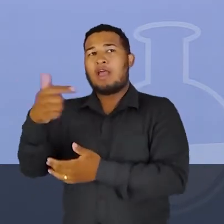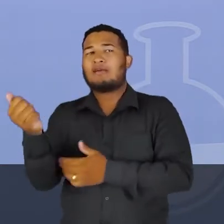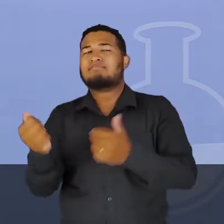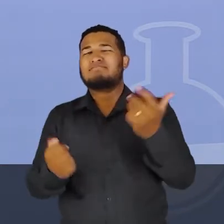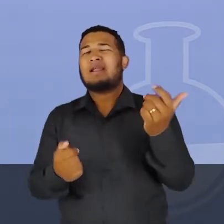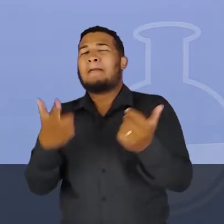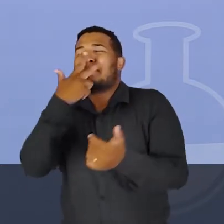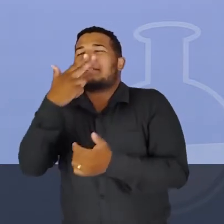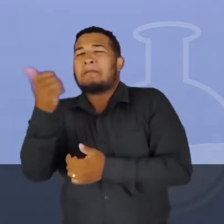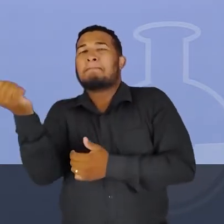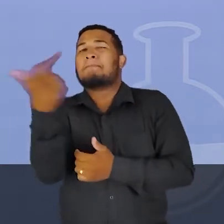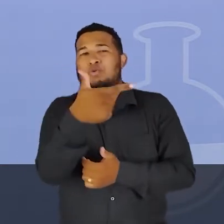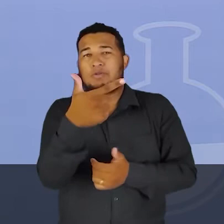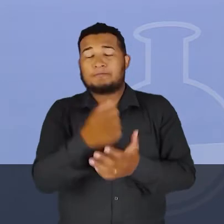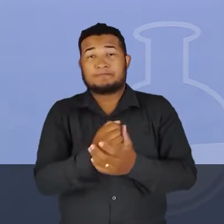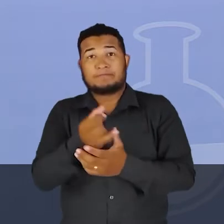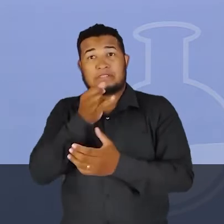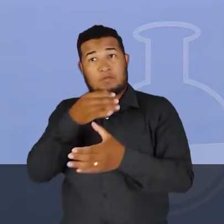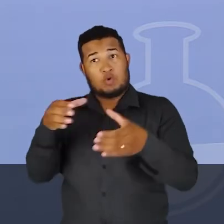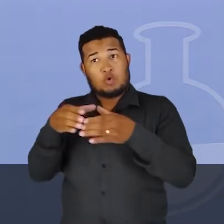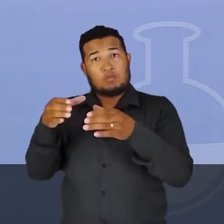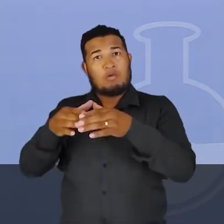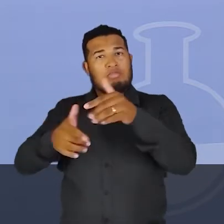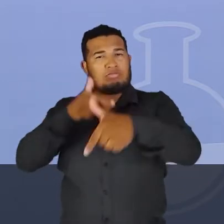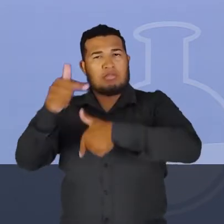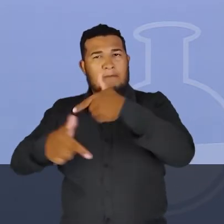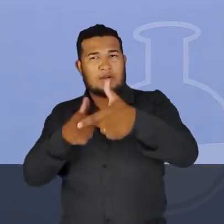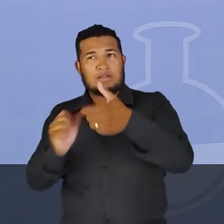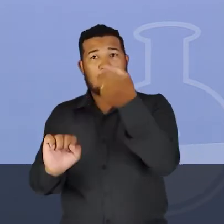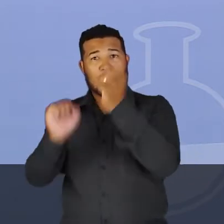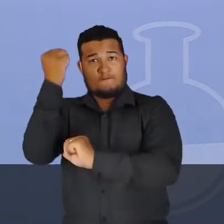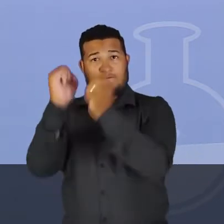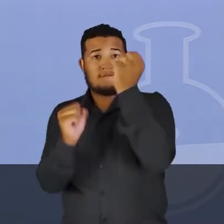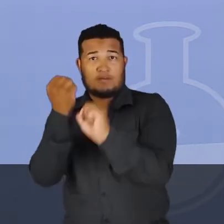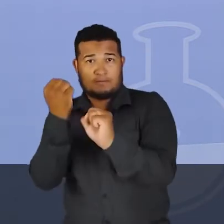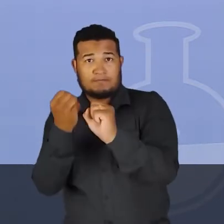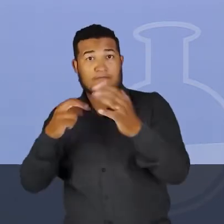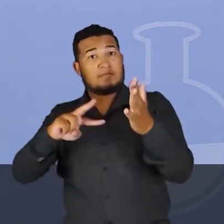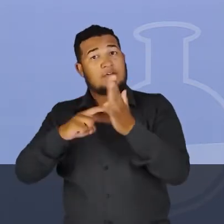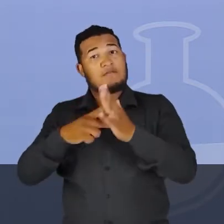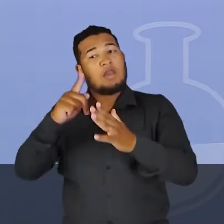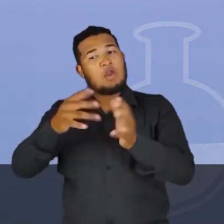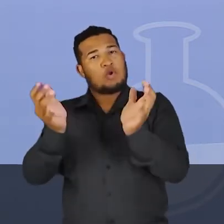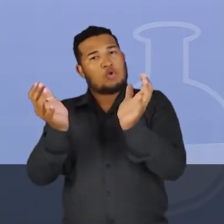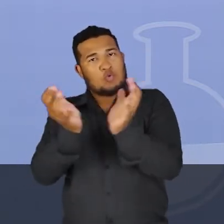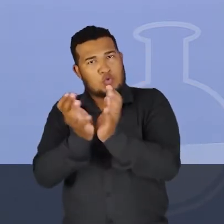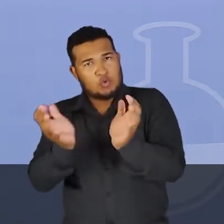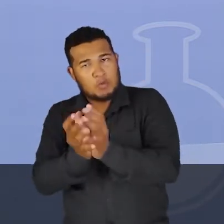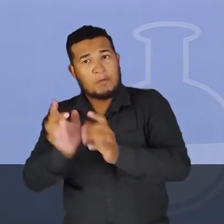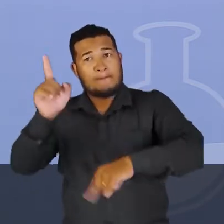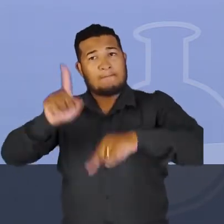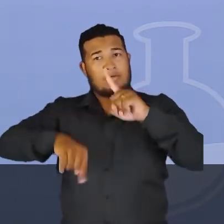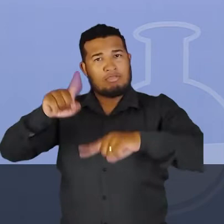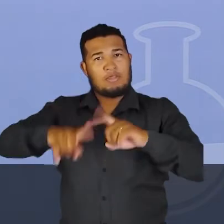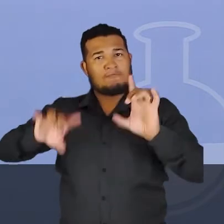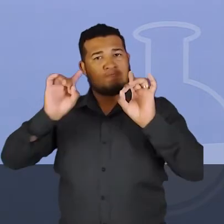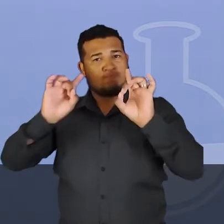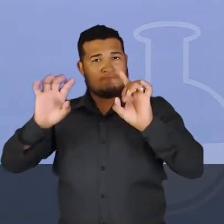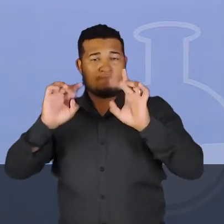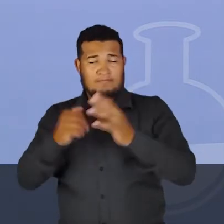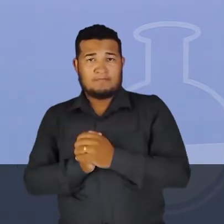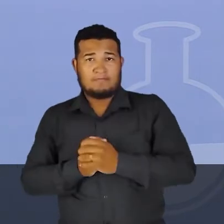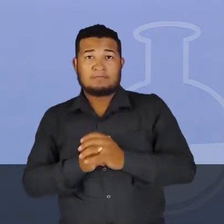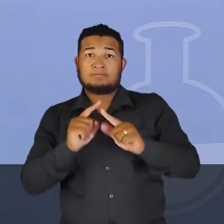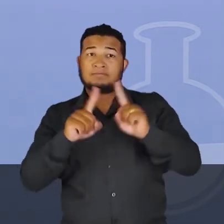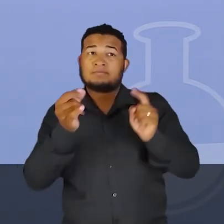gente está falando do movimento dos trabalhadores de uma determinada fábrica, está falando de uma classe e de uma questão material específica. Quando a gente